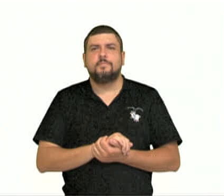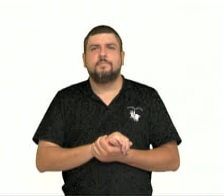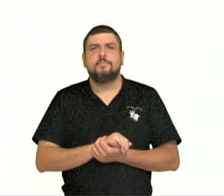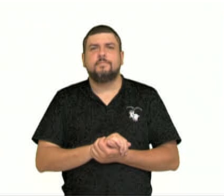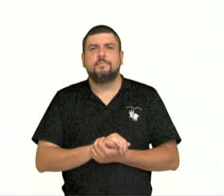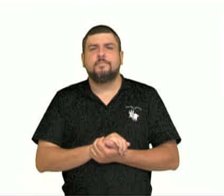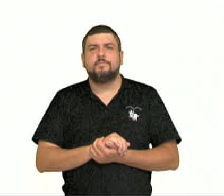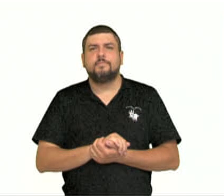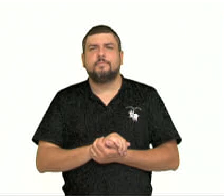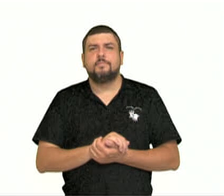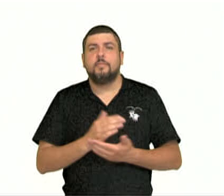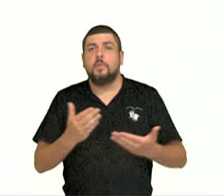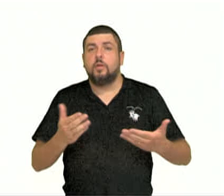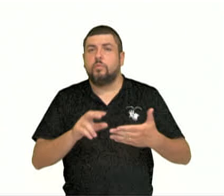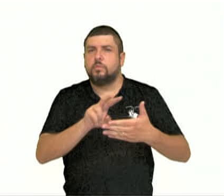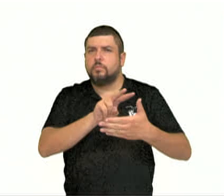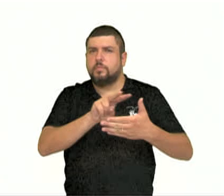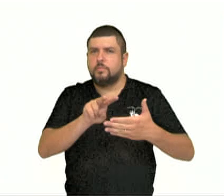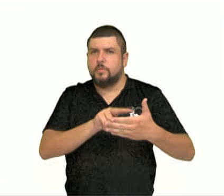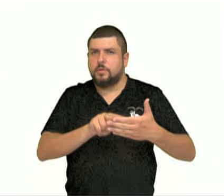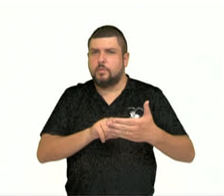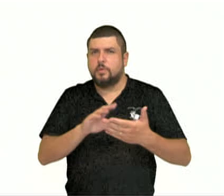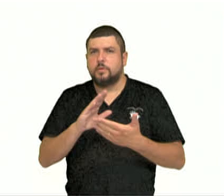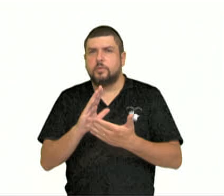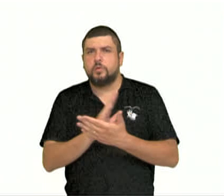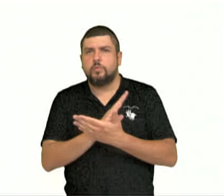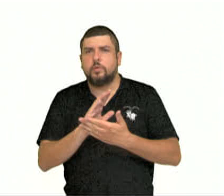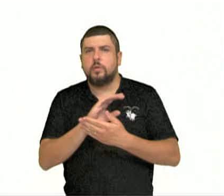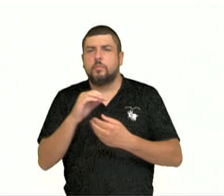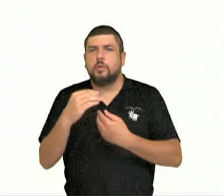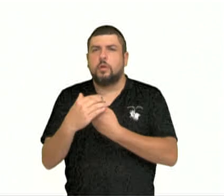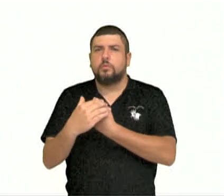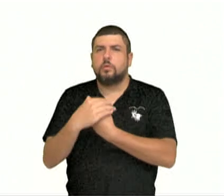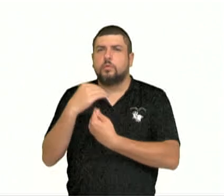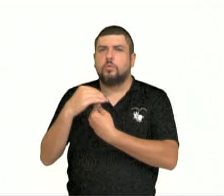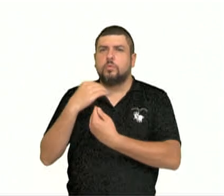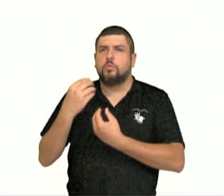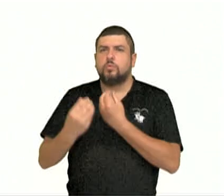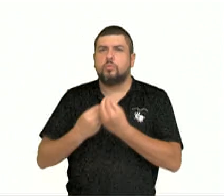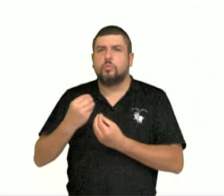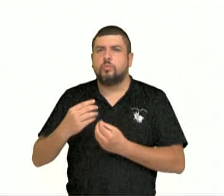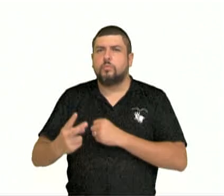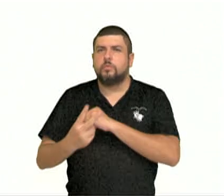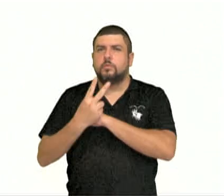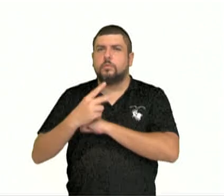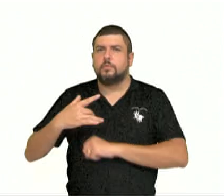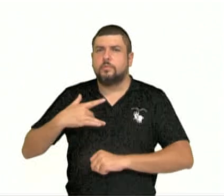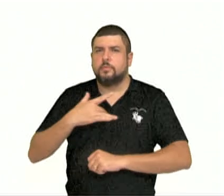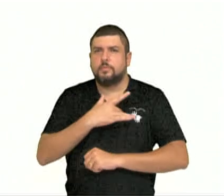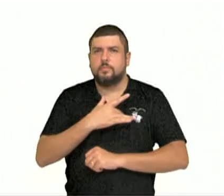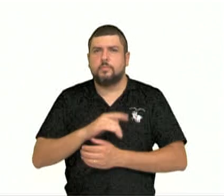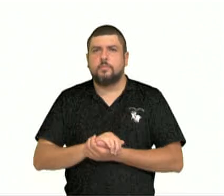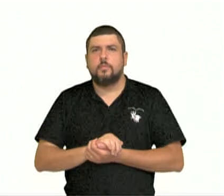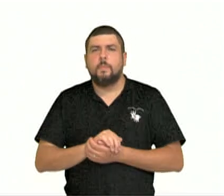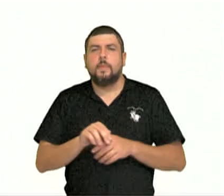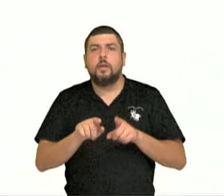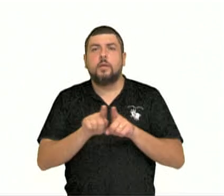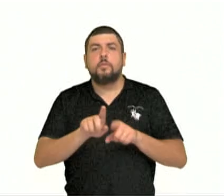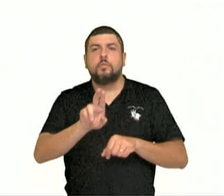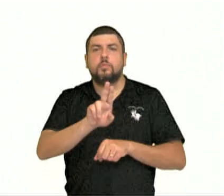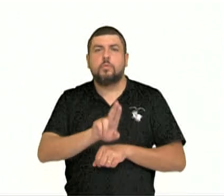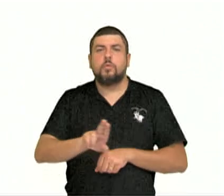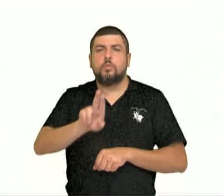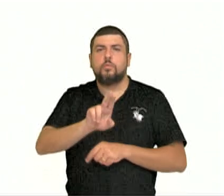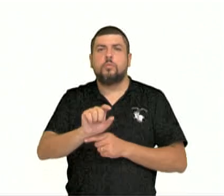nesta aula, nós lemos alguns conselhos para se manter a boa saúde, vimos que se usa o imperativo para